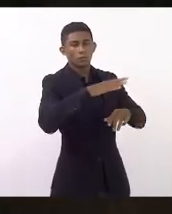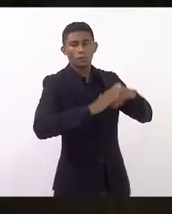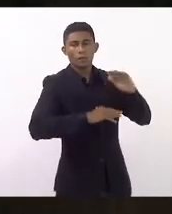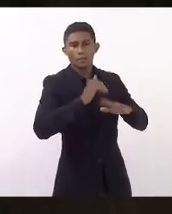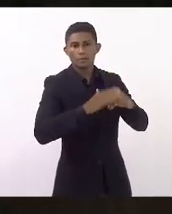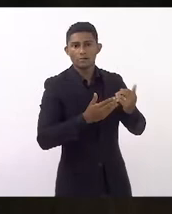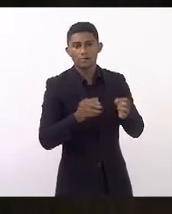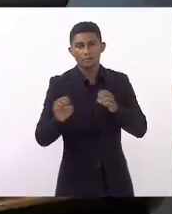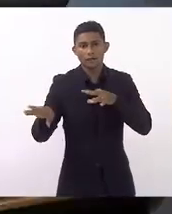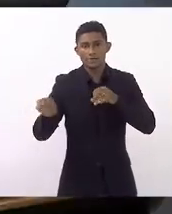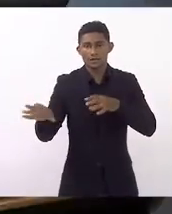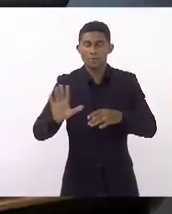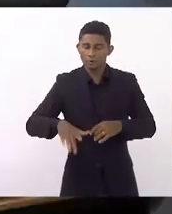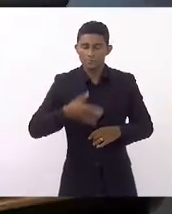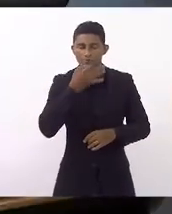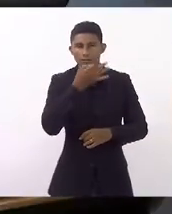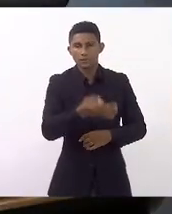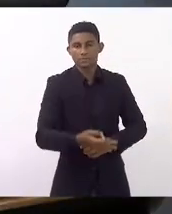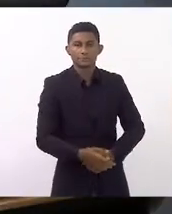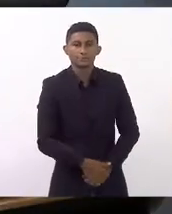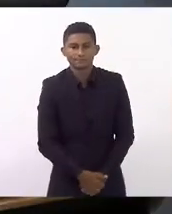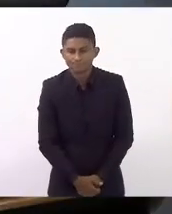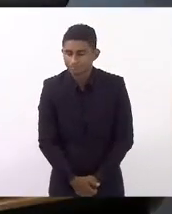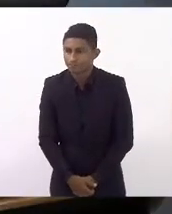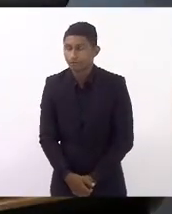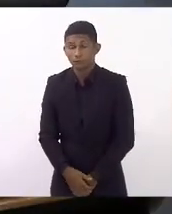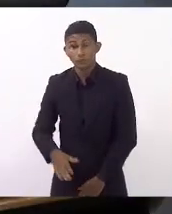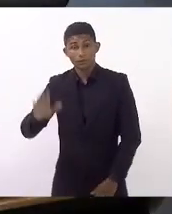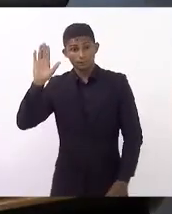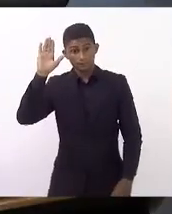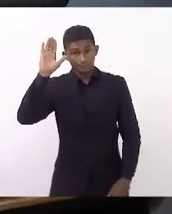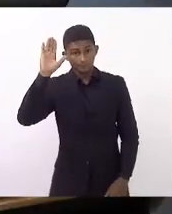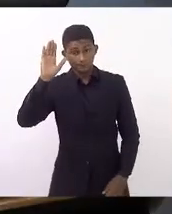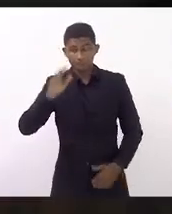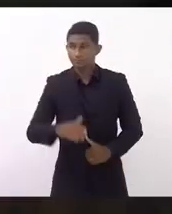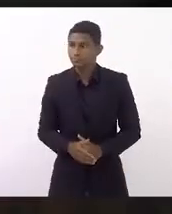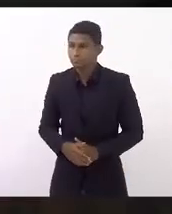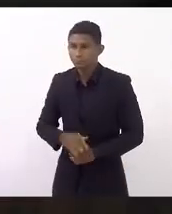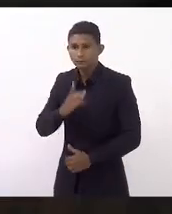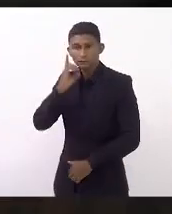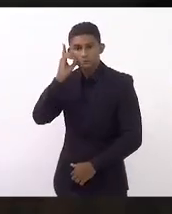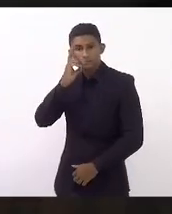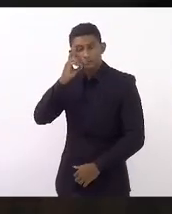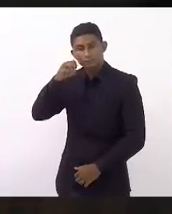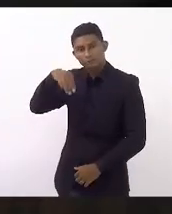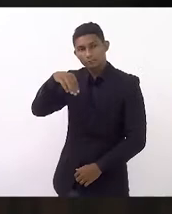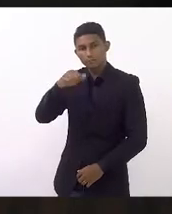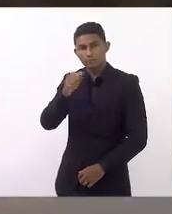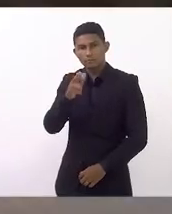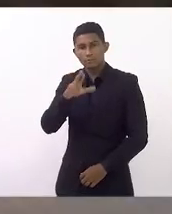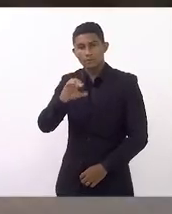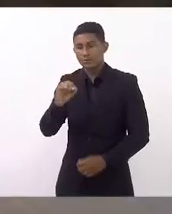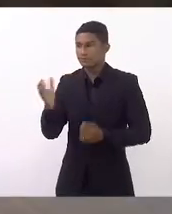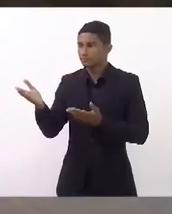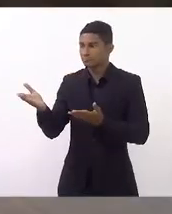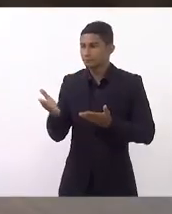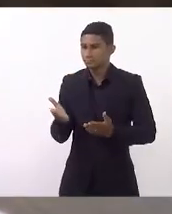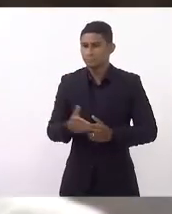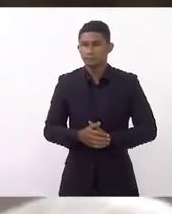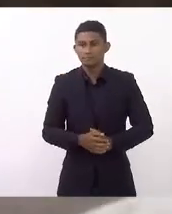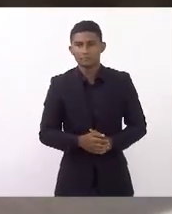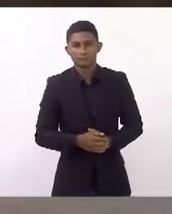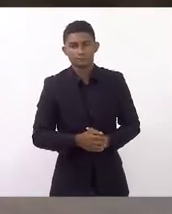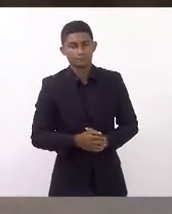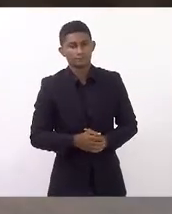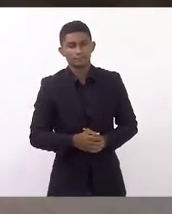minha opinião. Obrigado, presidente. Pela ordem, presidente. Saúde. Deputado Márcio Pacheco. Senhor presidente, diz na